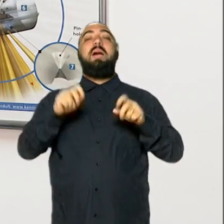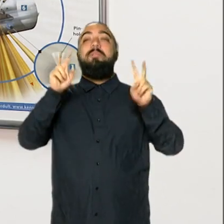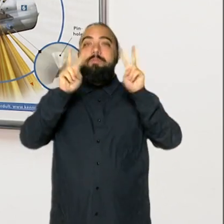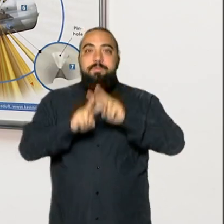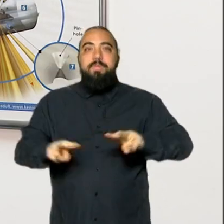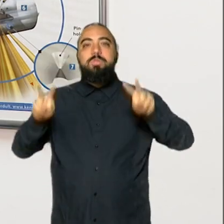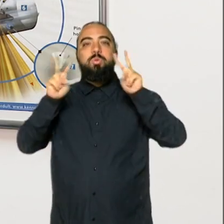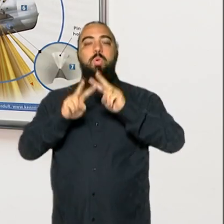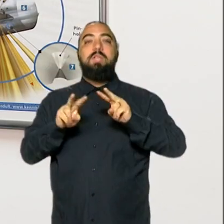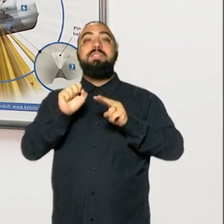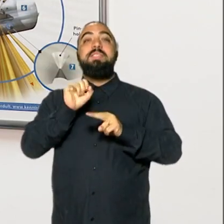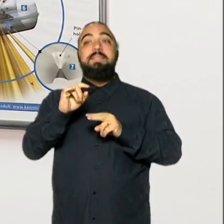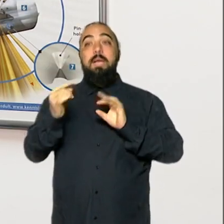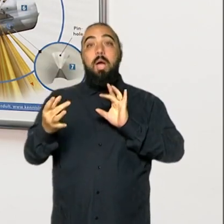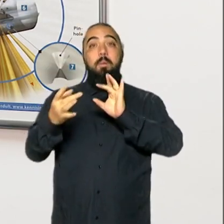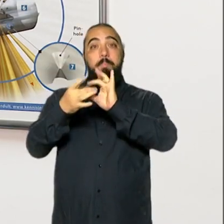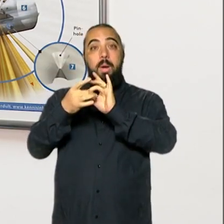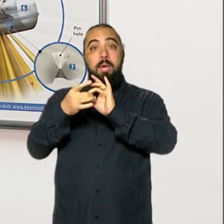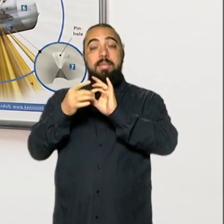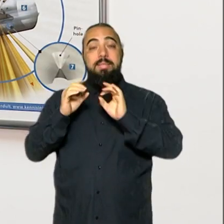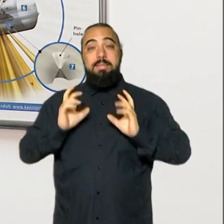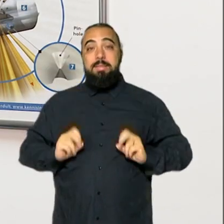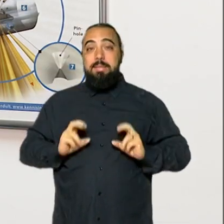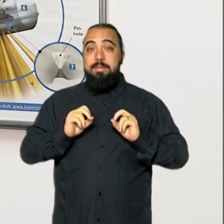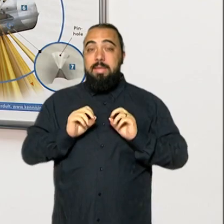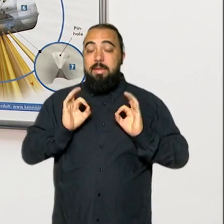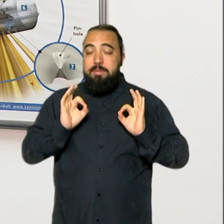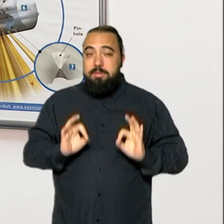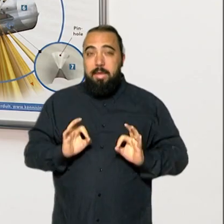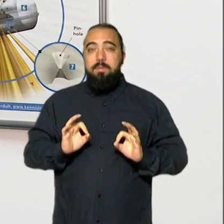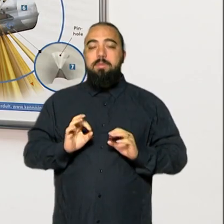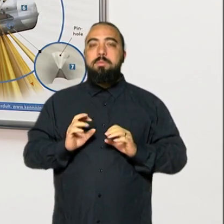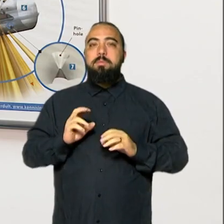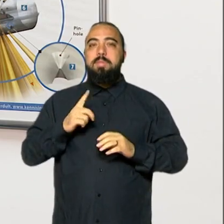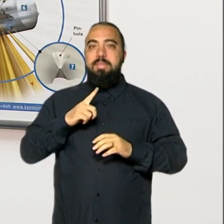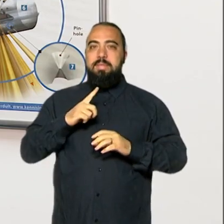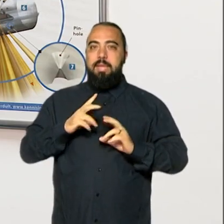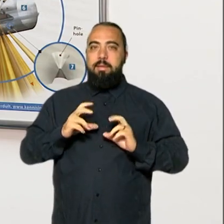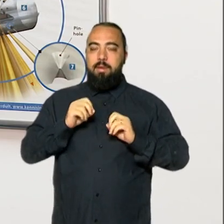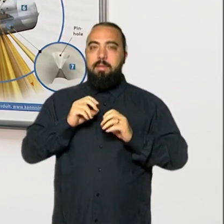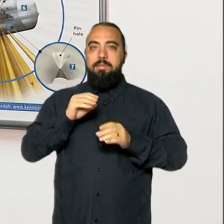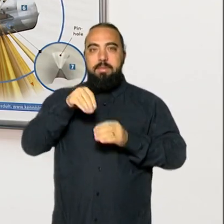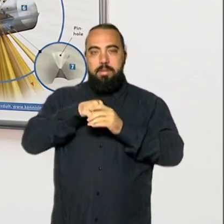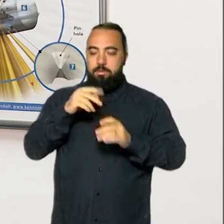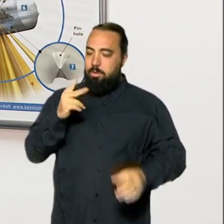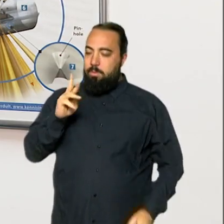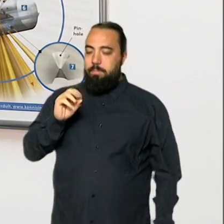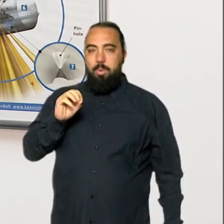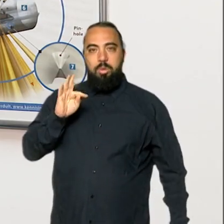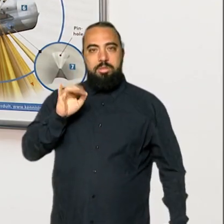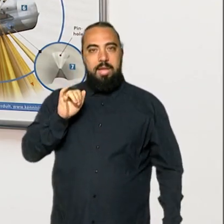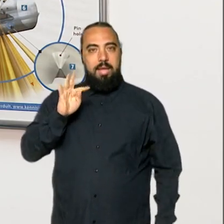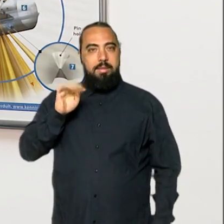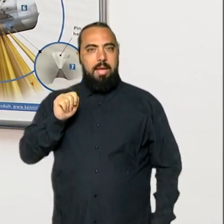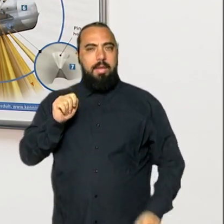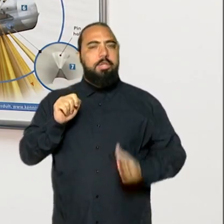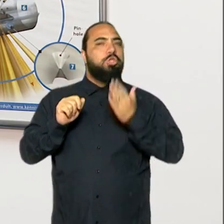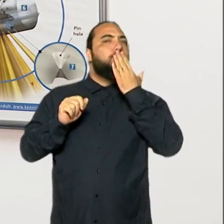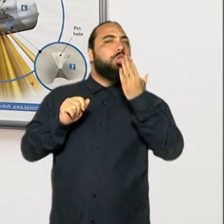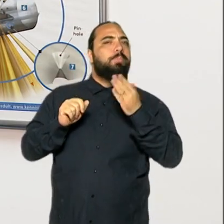visualizar se ele se liga à célula do câncer de próstata. Em que tipos de câncer de próstata